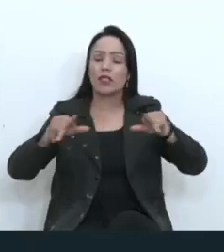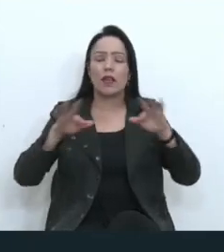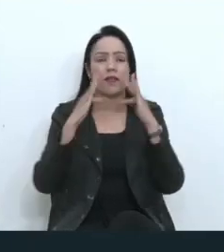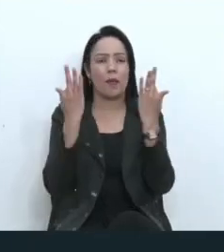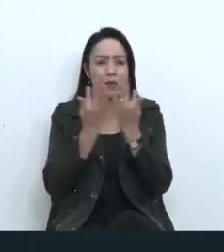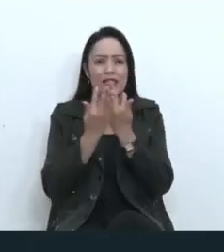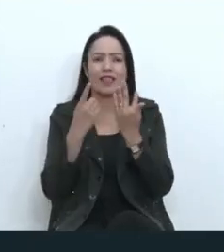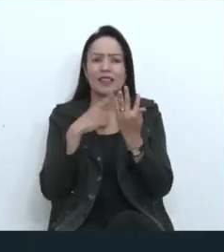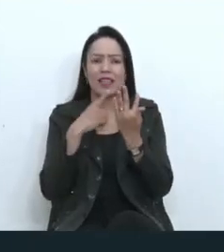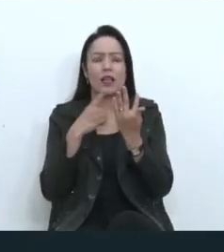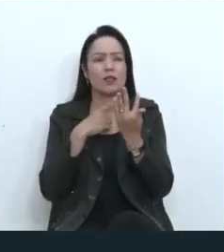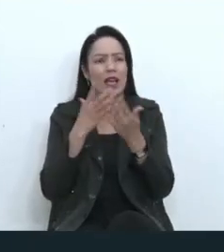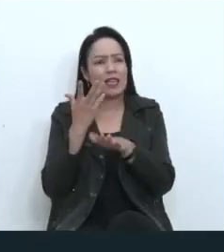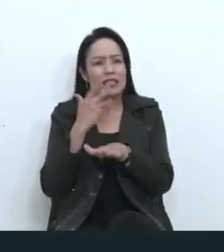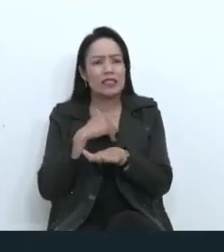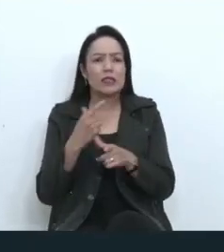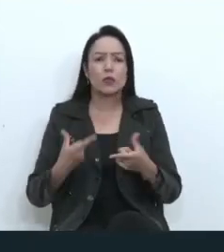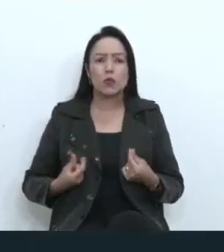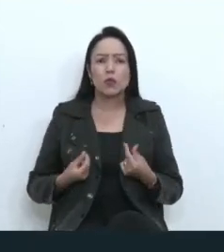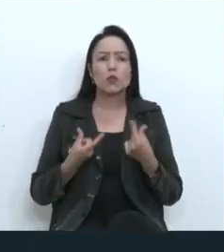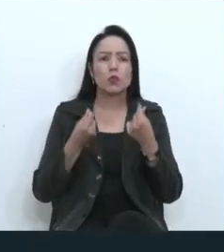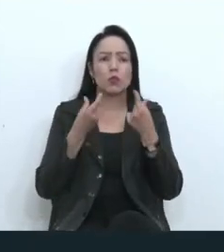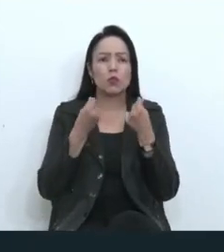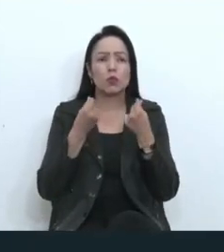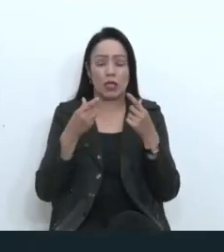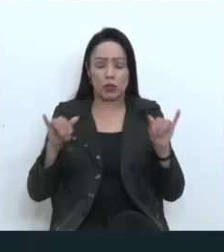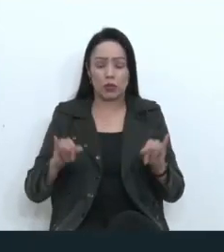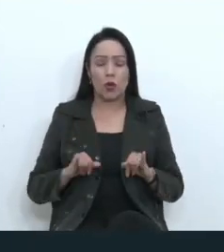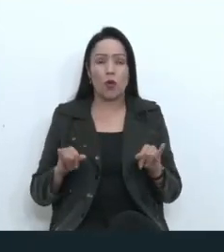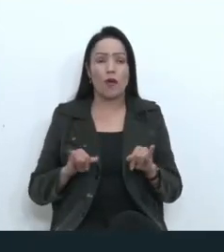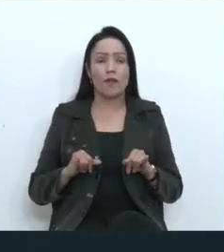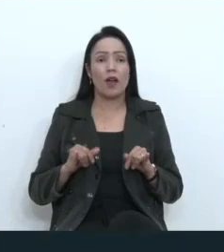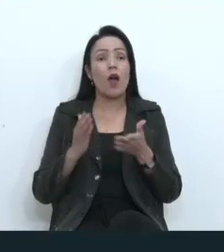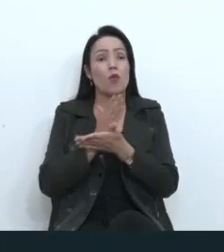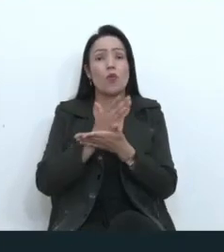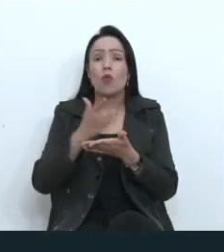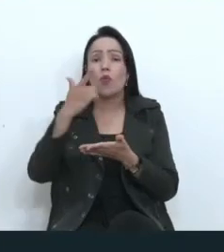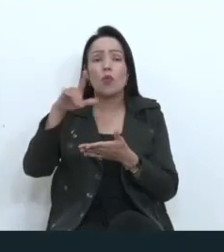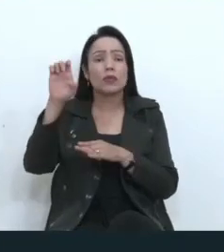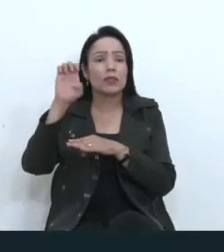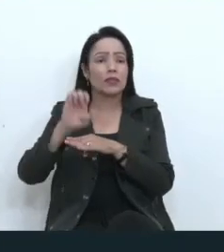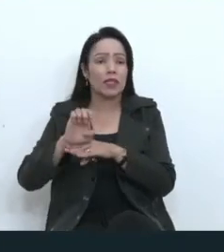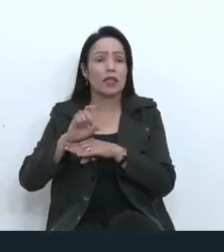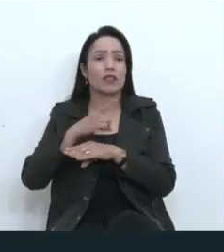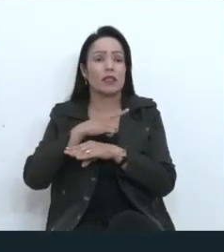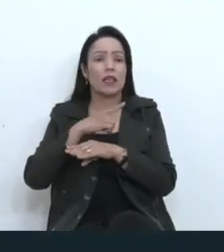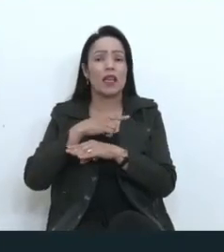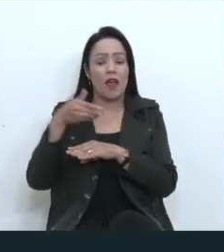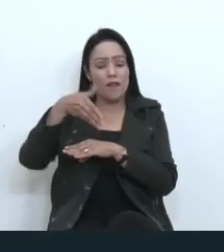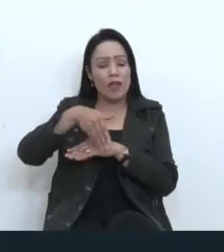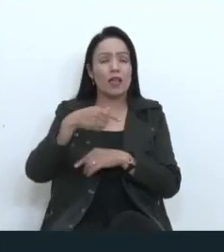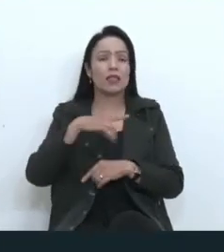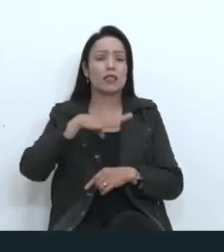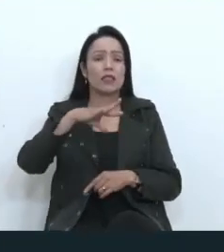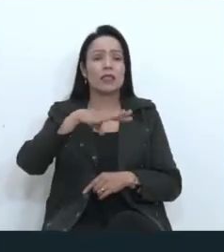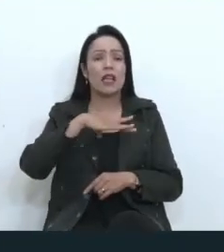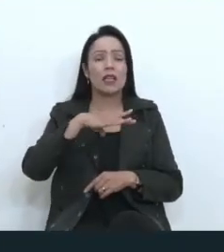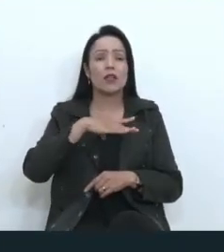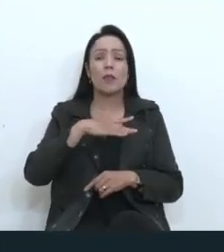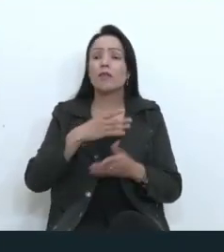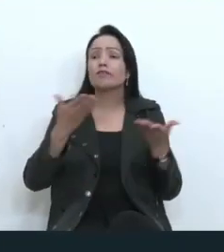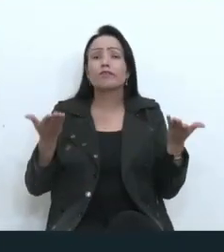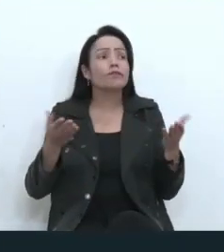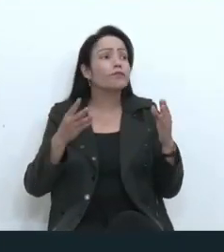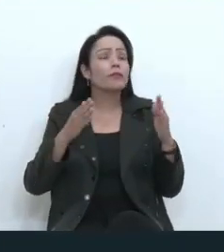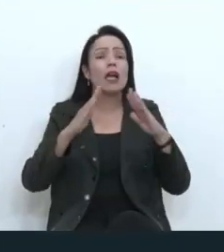que tem suas crianças aí com câncer muito dos quais de outros estados passando pela nossa cidade e não tem onde ficar brigado